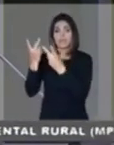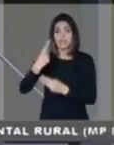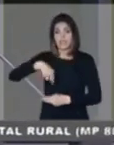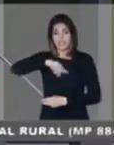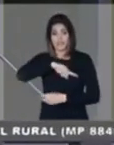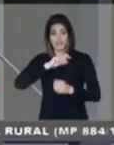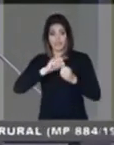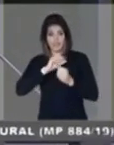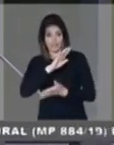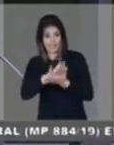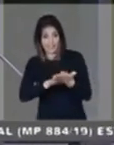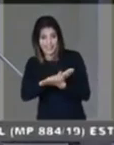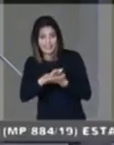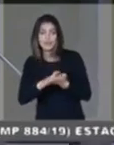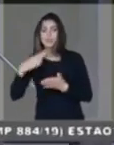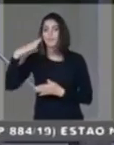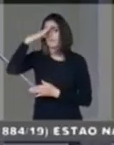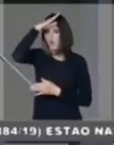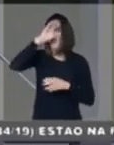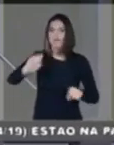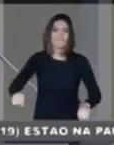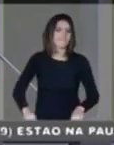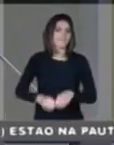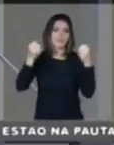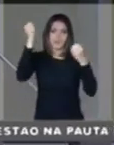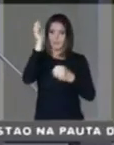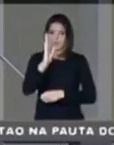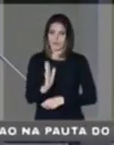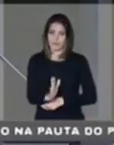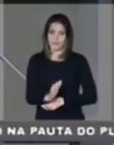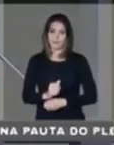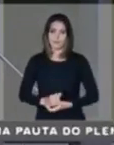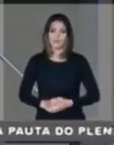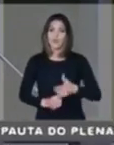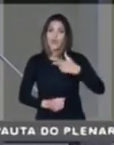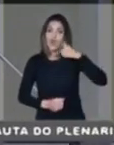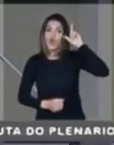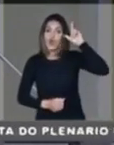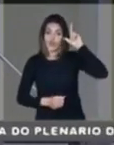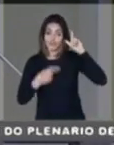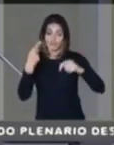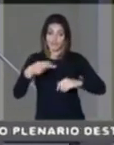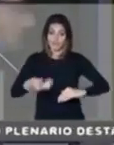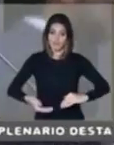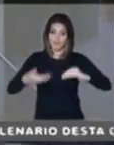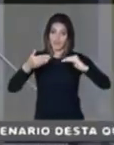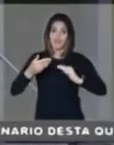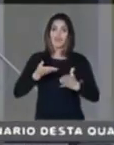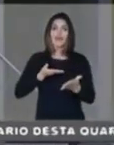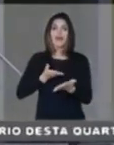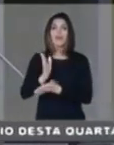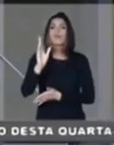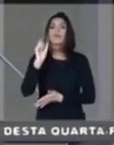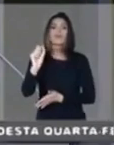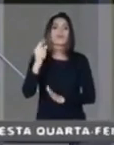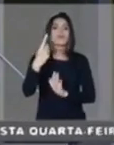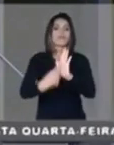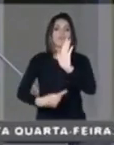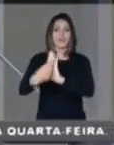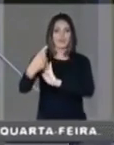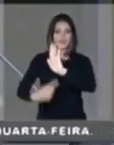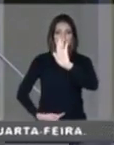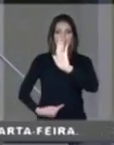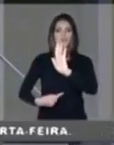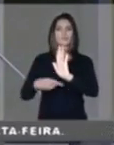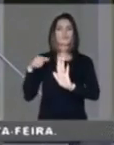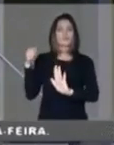Brasil. Mas ontem, nós aqui no Congresso, aprovamos o veto a Bolsonaro, que foi o